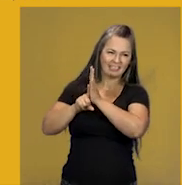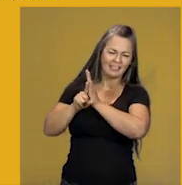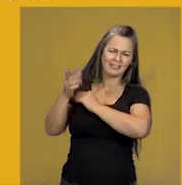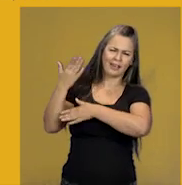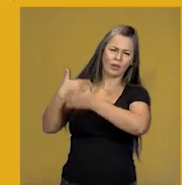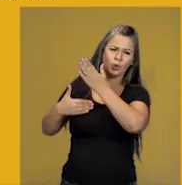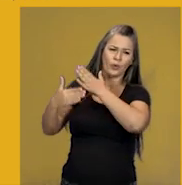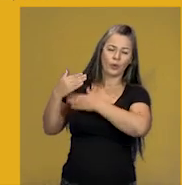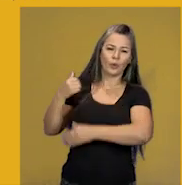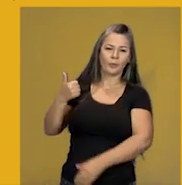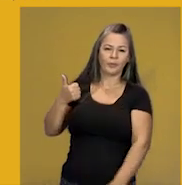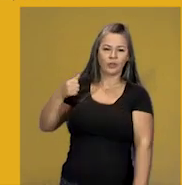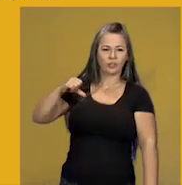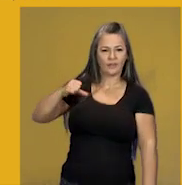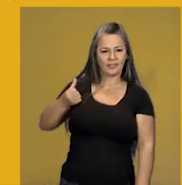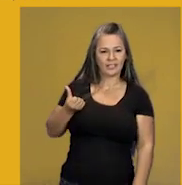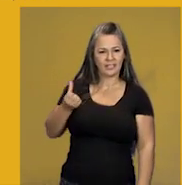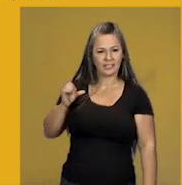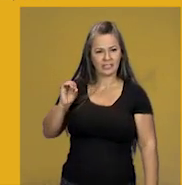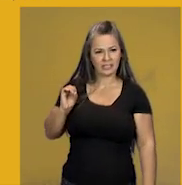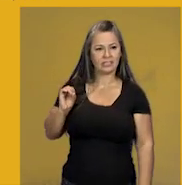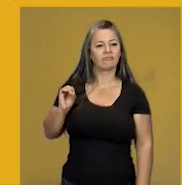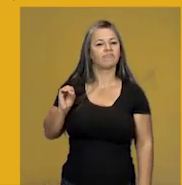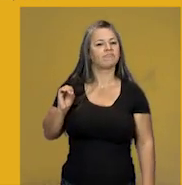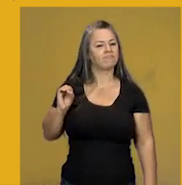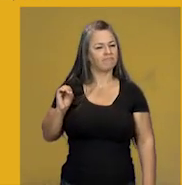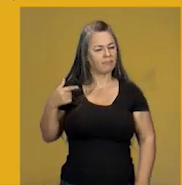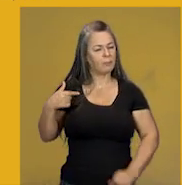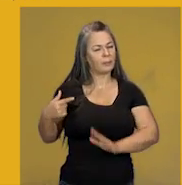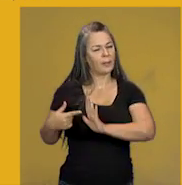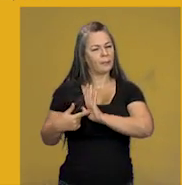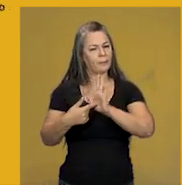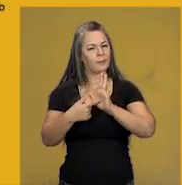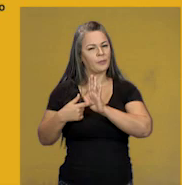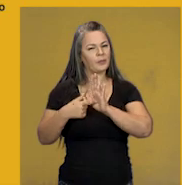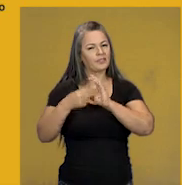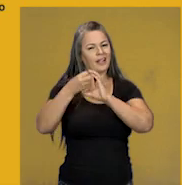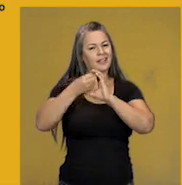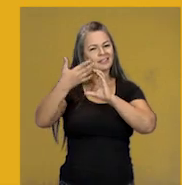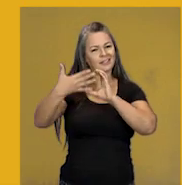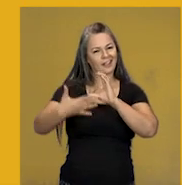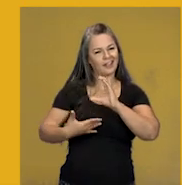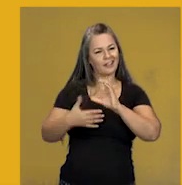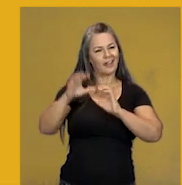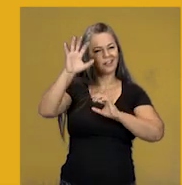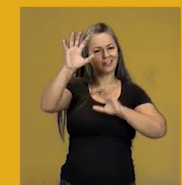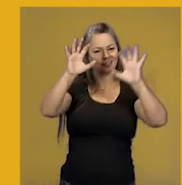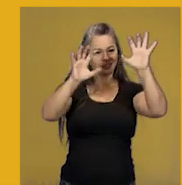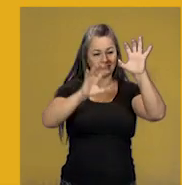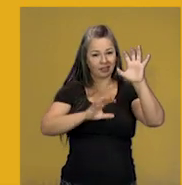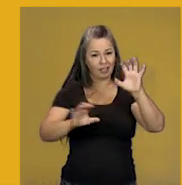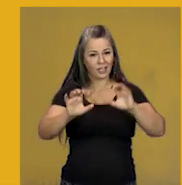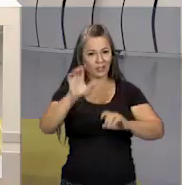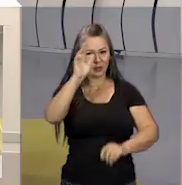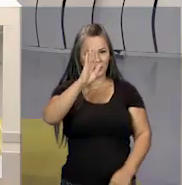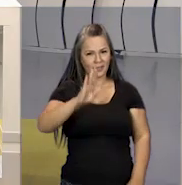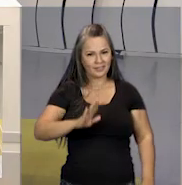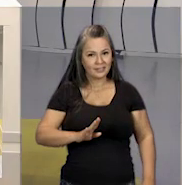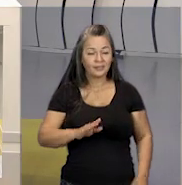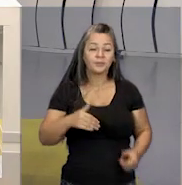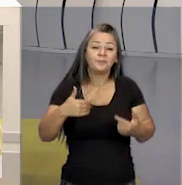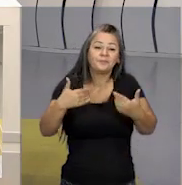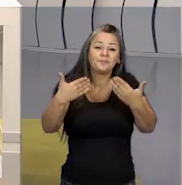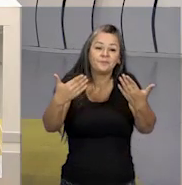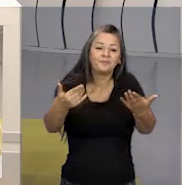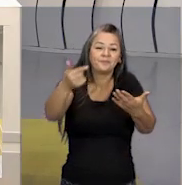estudos, suas pesquisas, para poder trazer essas informações aí de cada região brasileira. Ok? Então, mais uma vez,